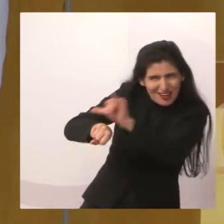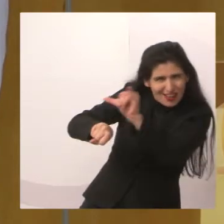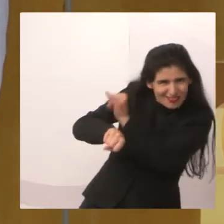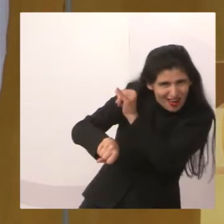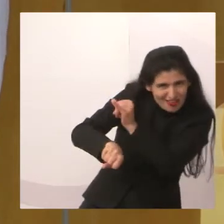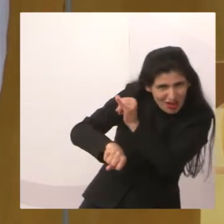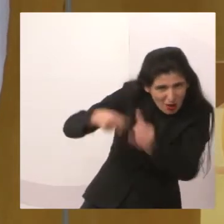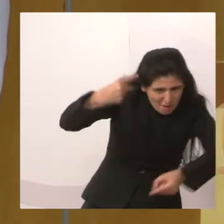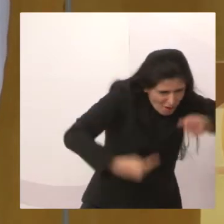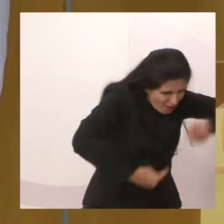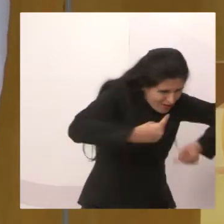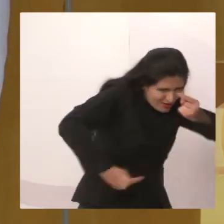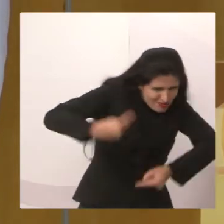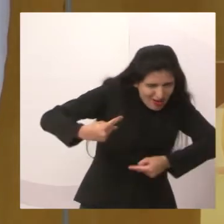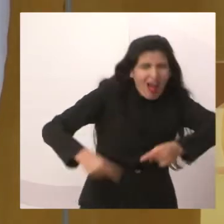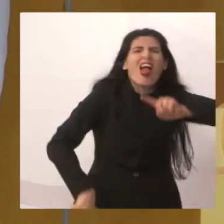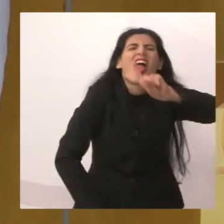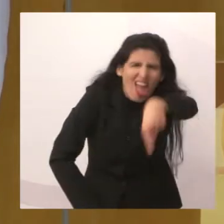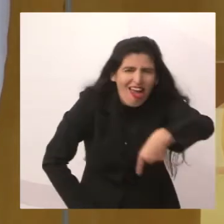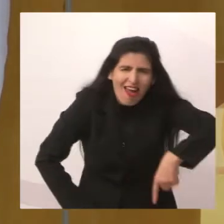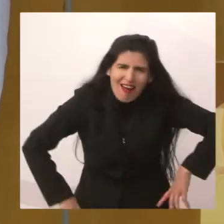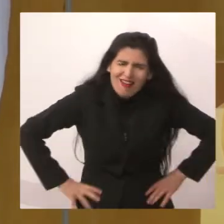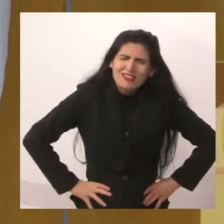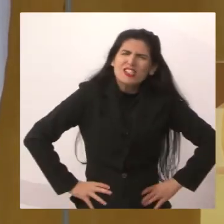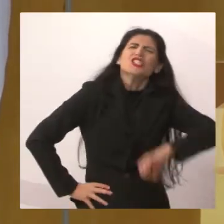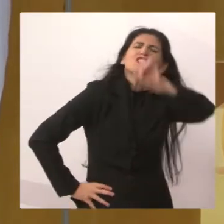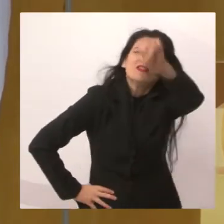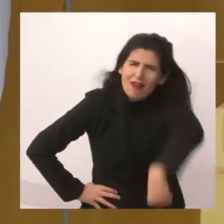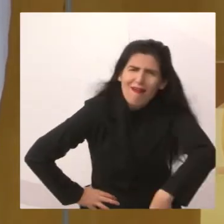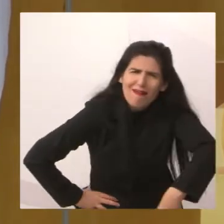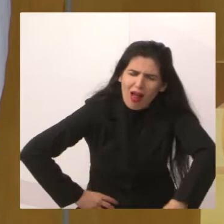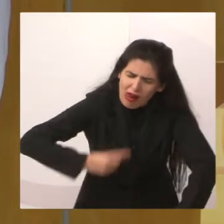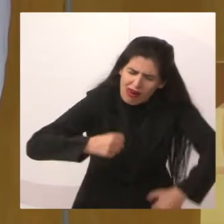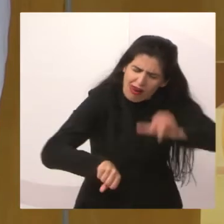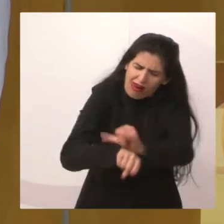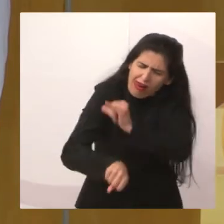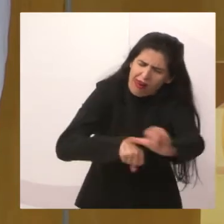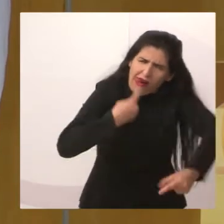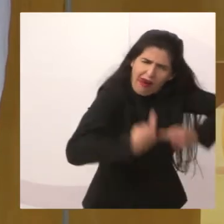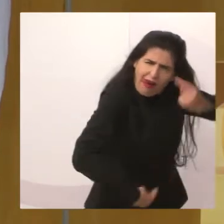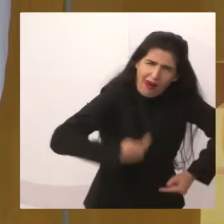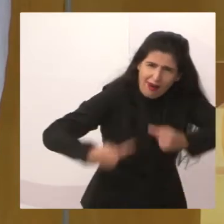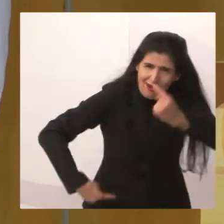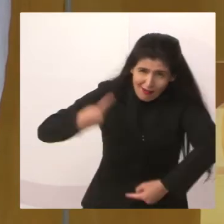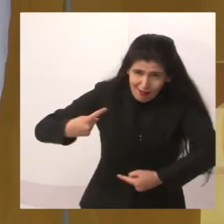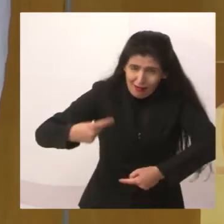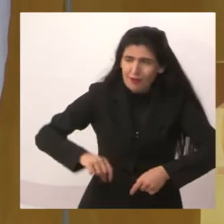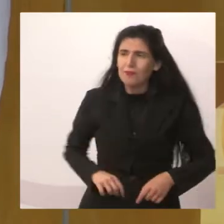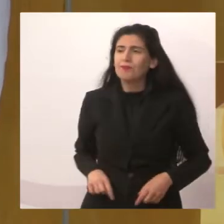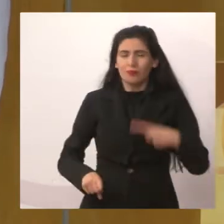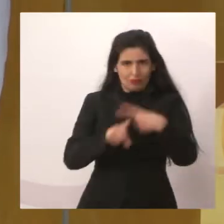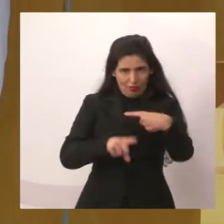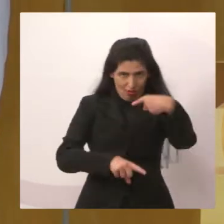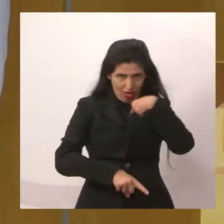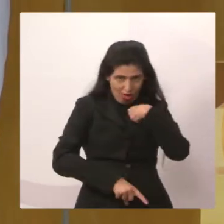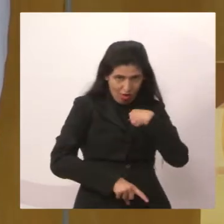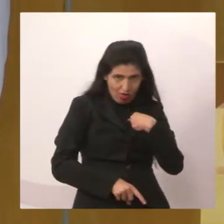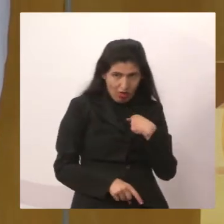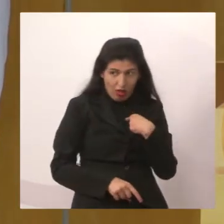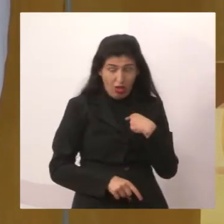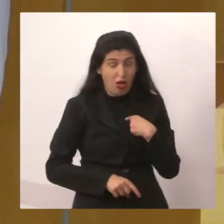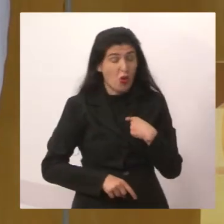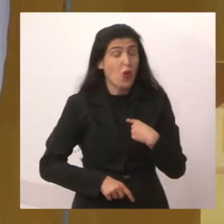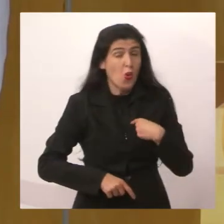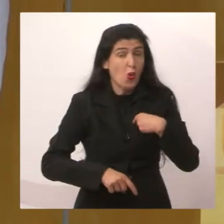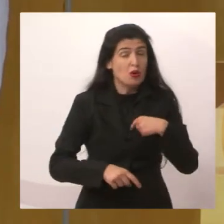isso. Então, o que foi feito na lei orgânica, porque eu estou preparando para ser vereadora há